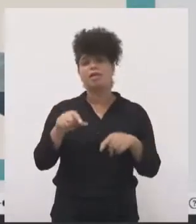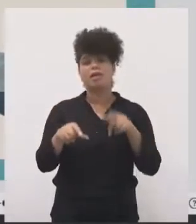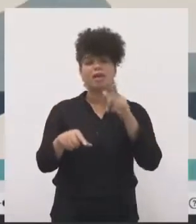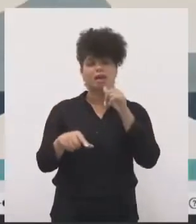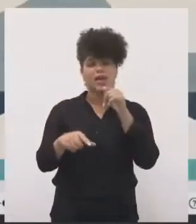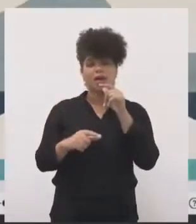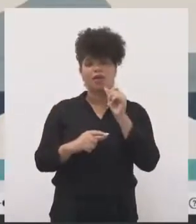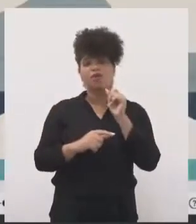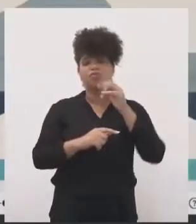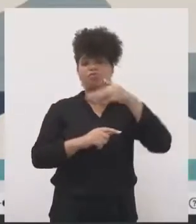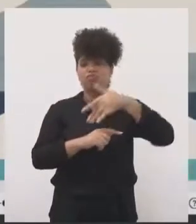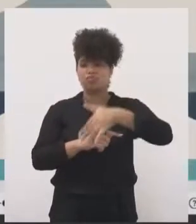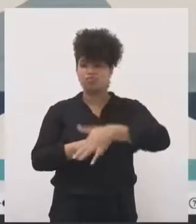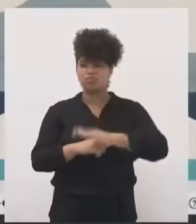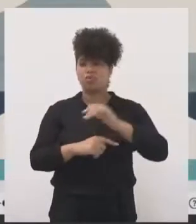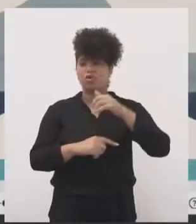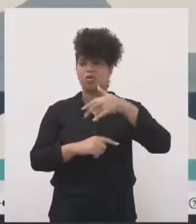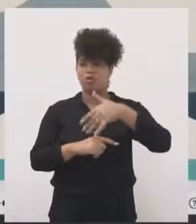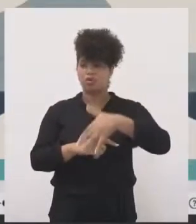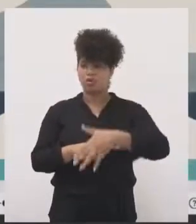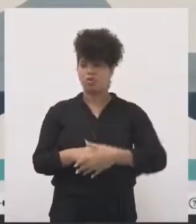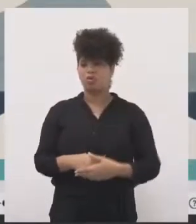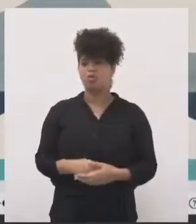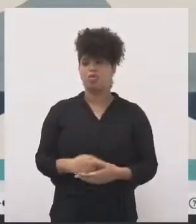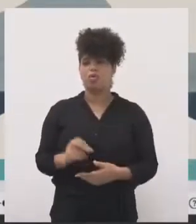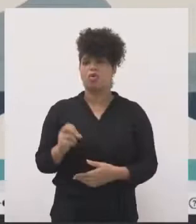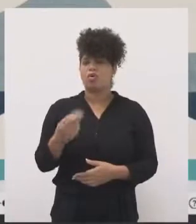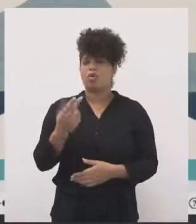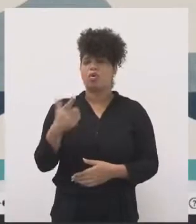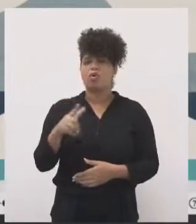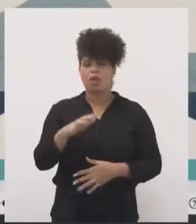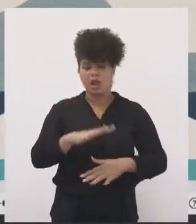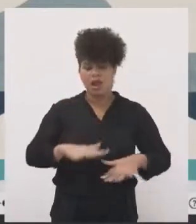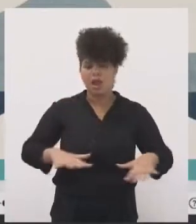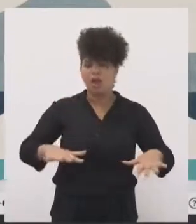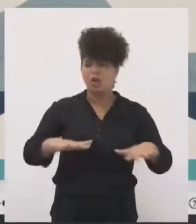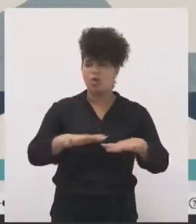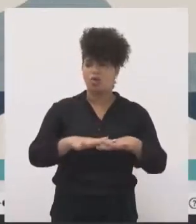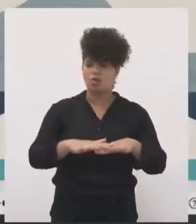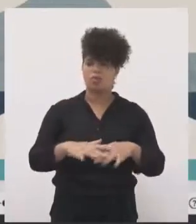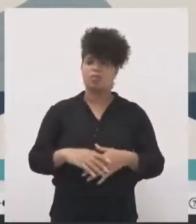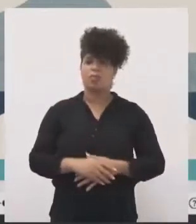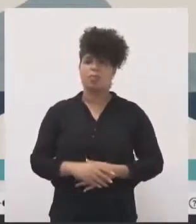por exemplo. Vamos ver. Um lago.